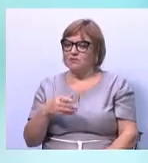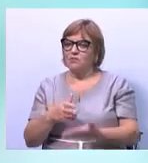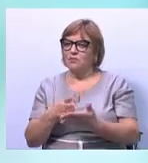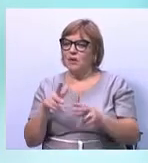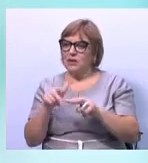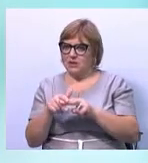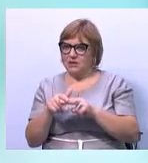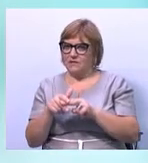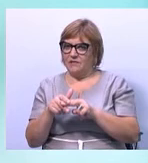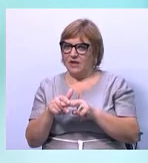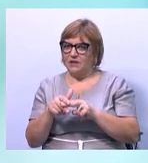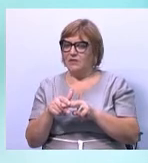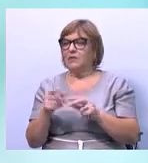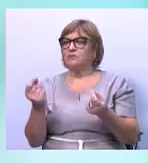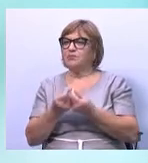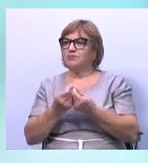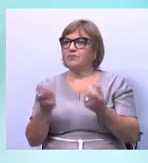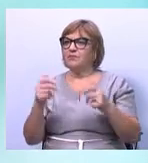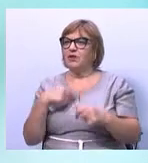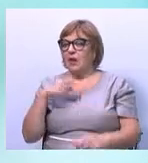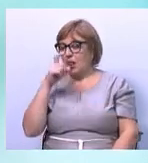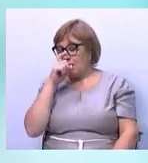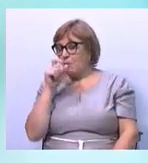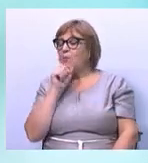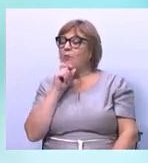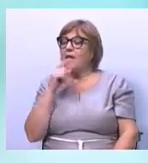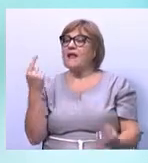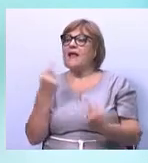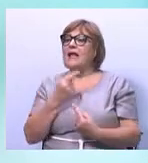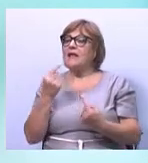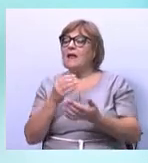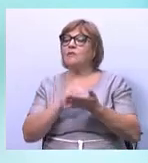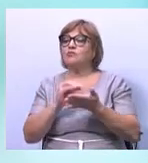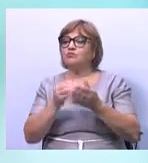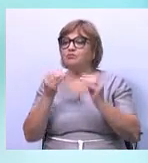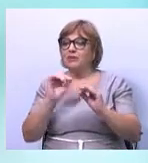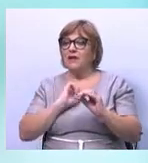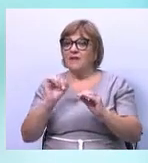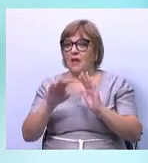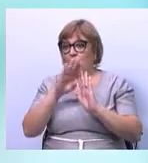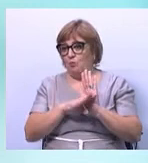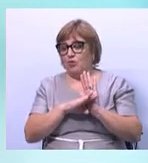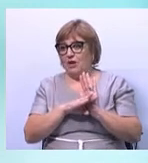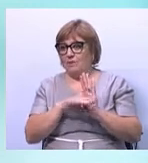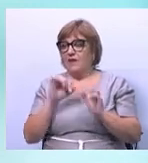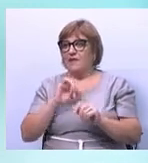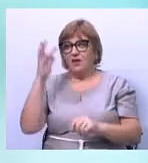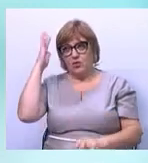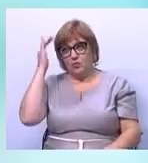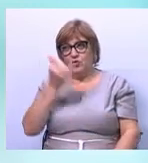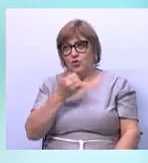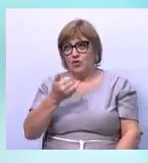curto intervalo, mas regressamos já daqui a nada. Eu recordo que pode e deve inscrever-se ao longo de todo o programa através do número